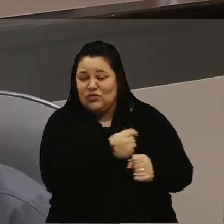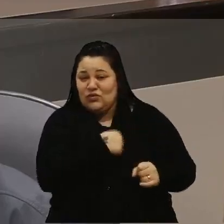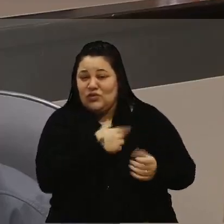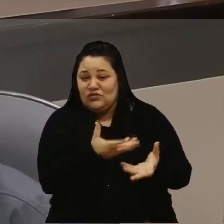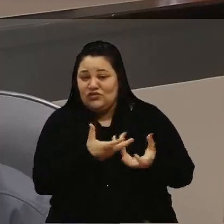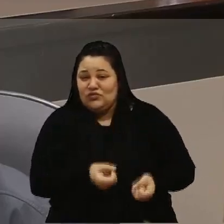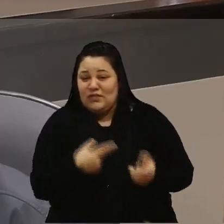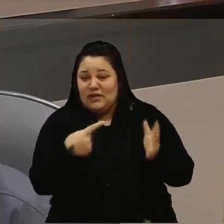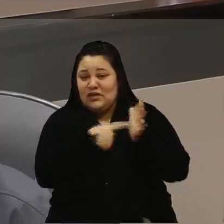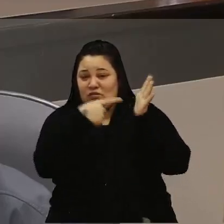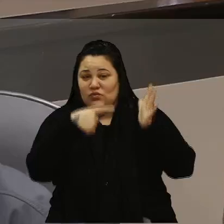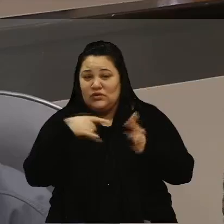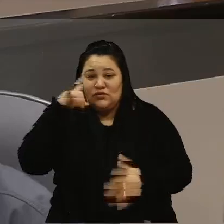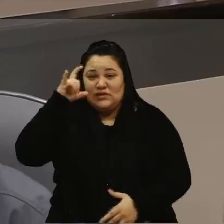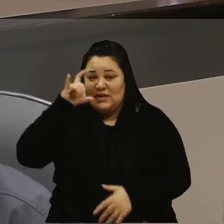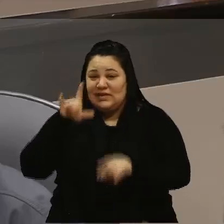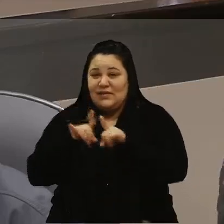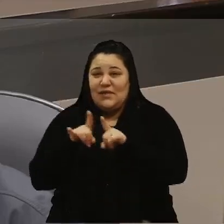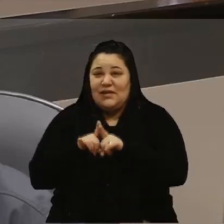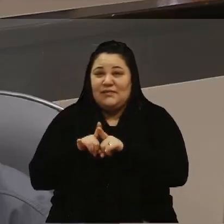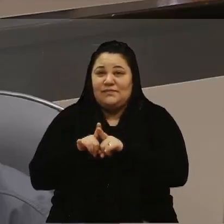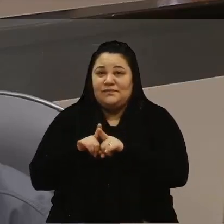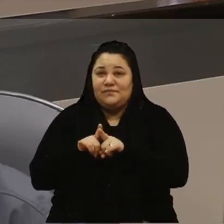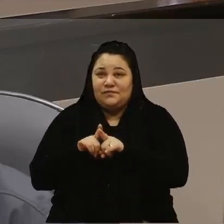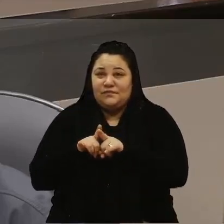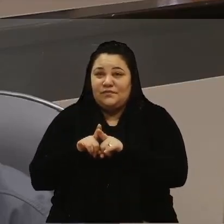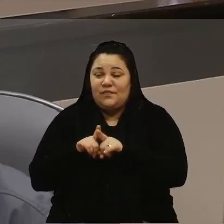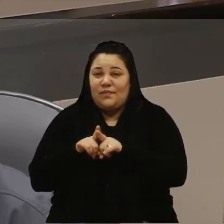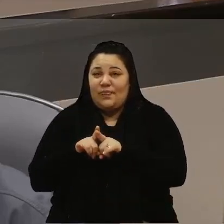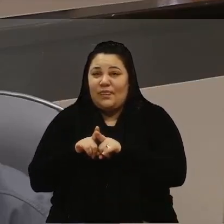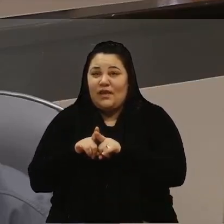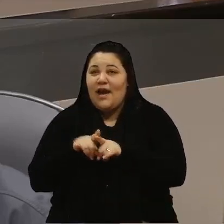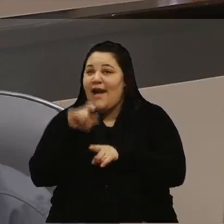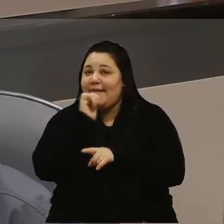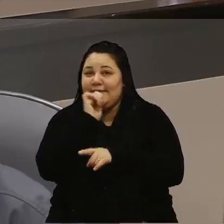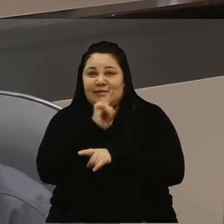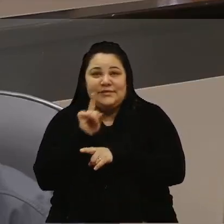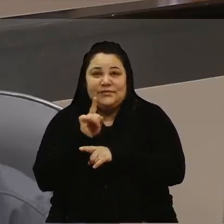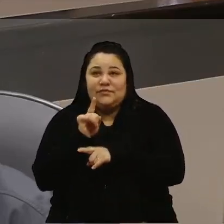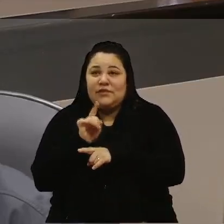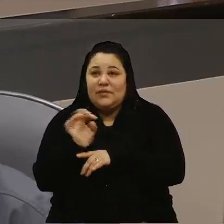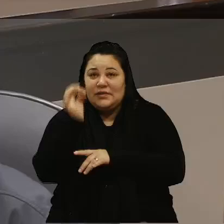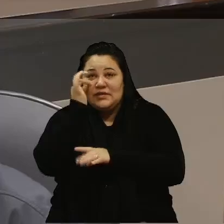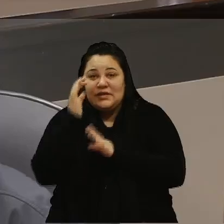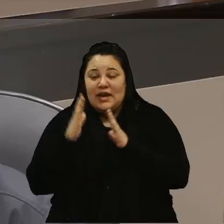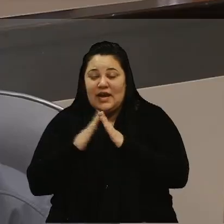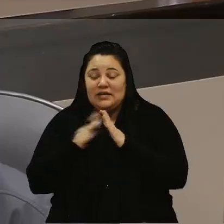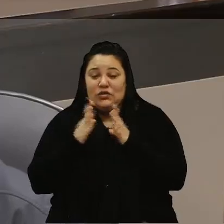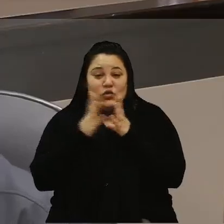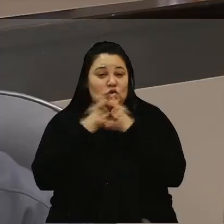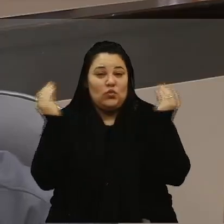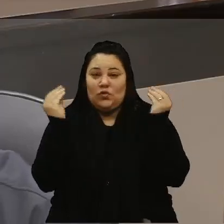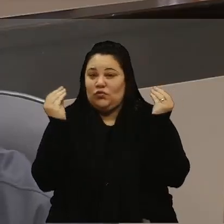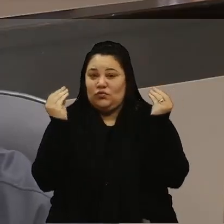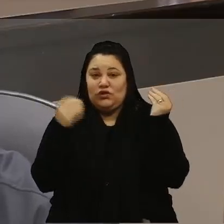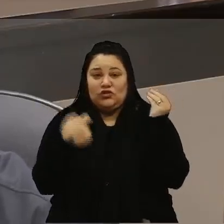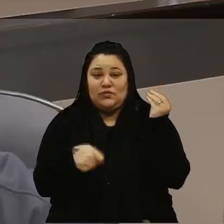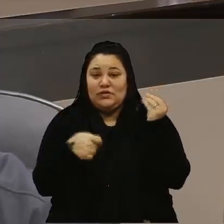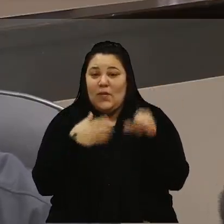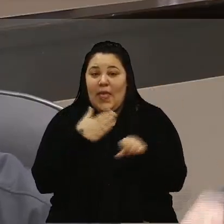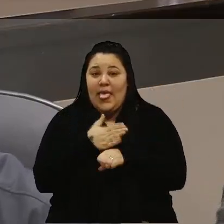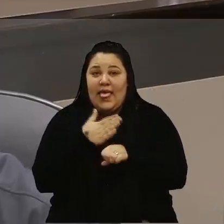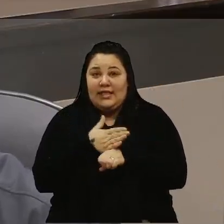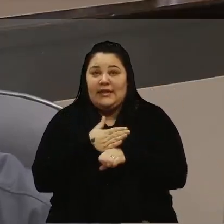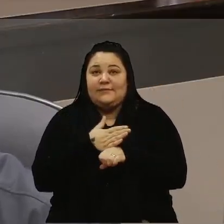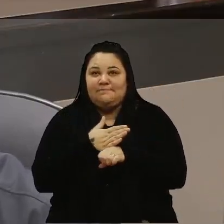o covarde lá, o vagabundo irresponsável, não apareceu lá na casa, sumiu, né? A gente teve que entrar lá no sobrado para pegar aquele cãozinho que estava